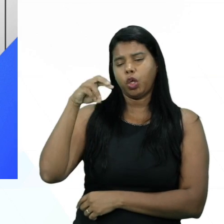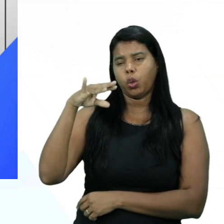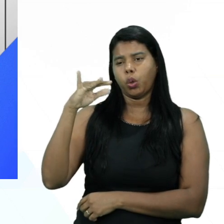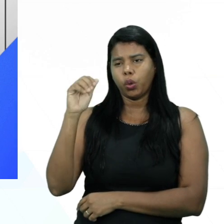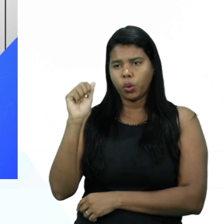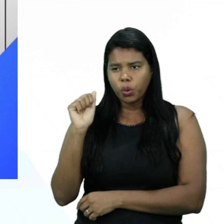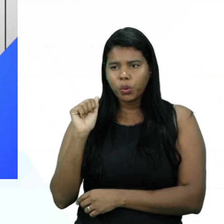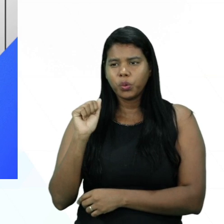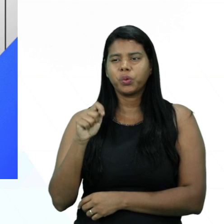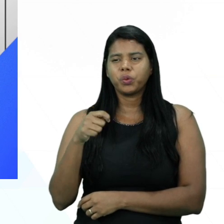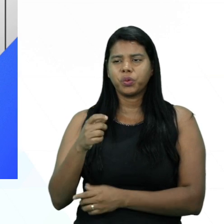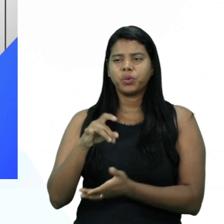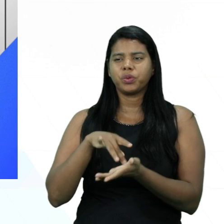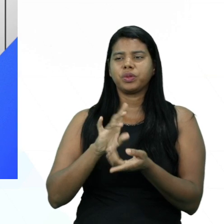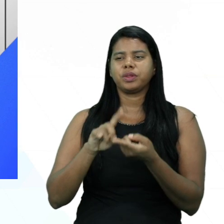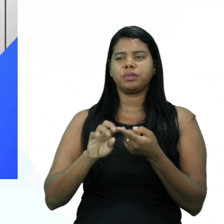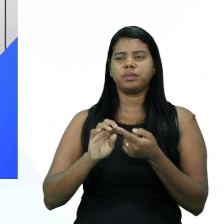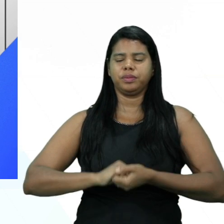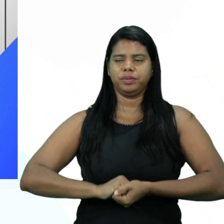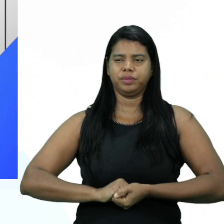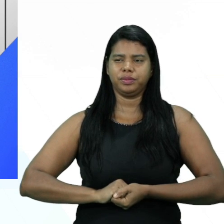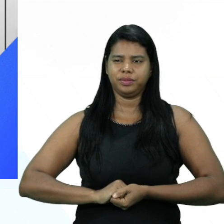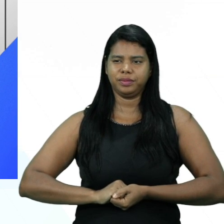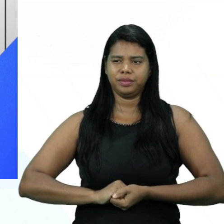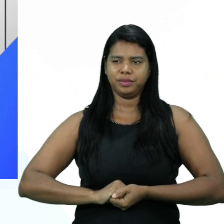natureza profundamente cultural.